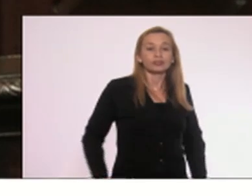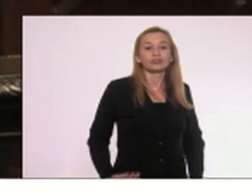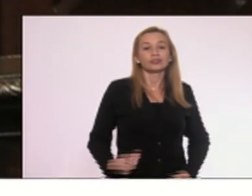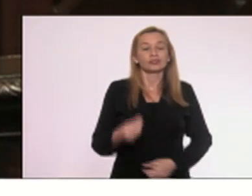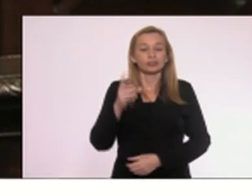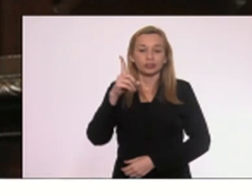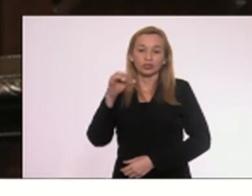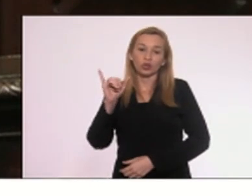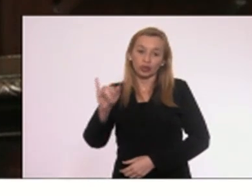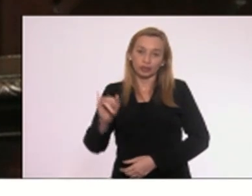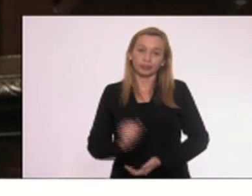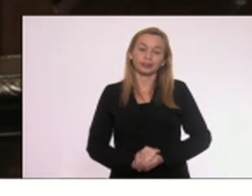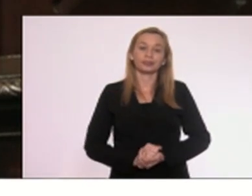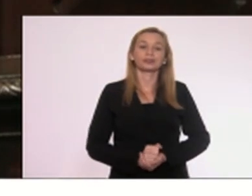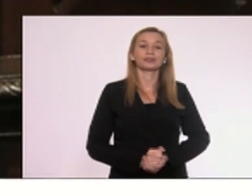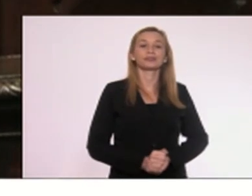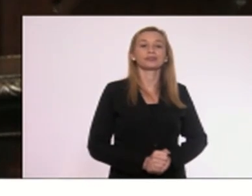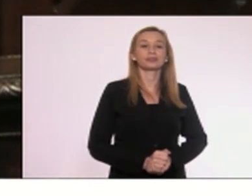governador Dória.